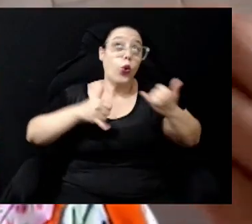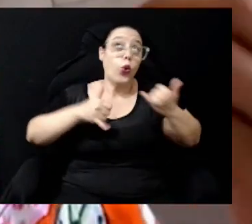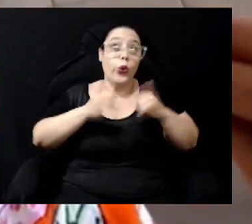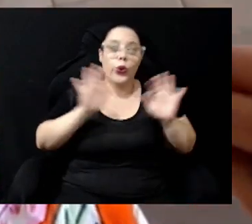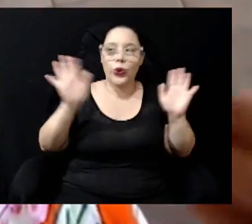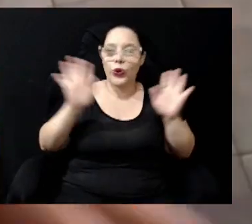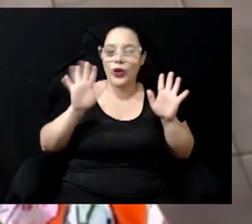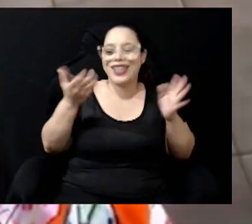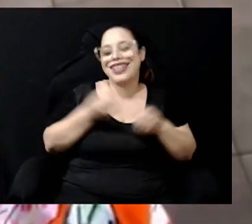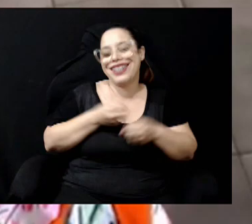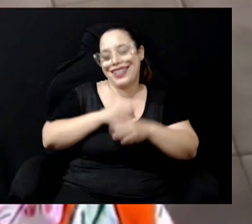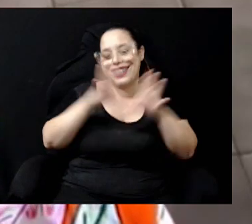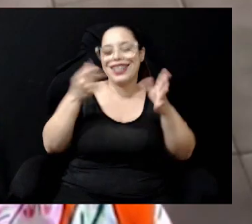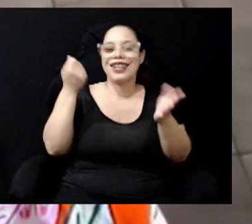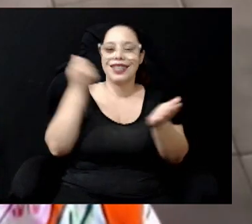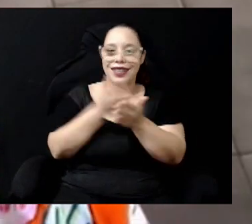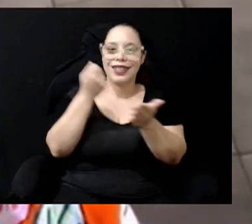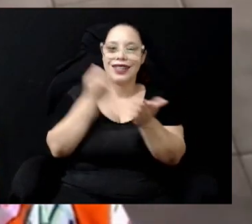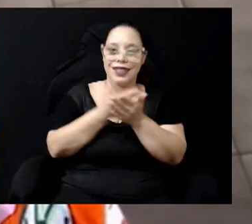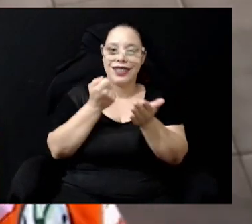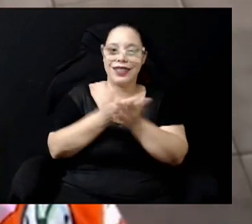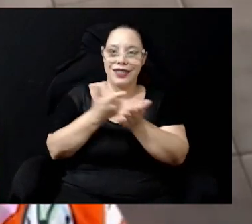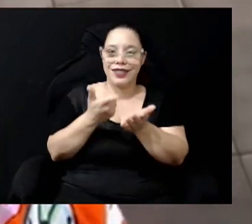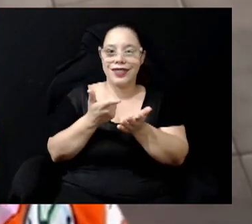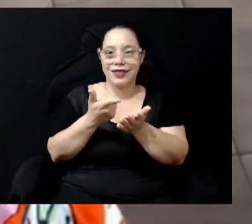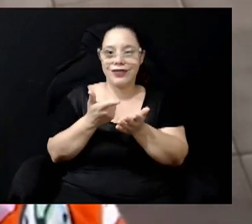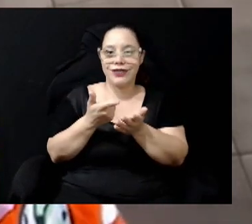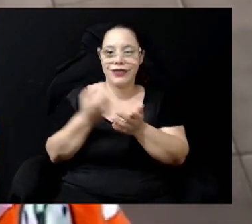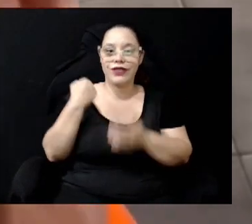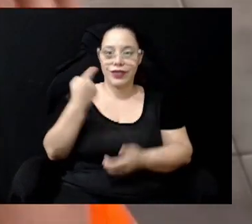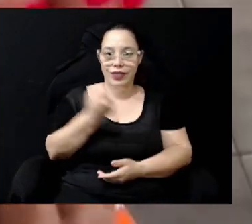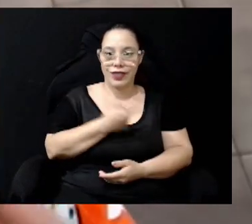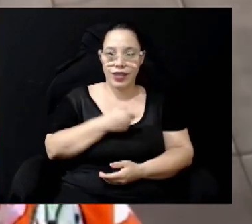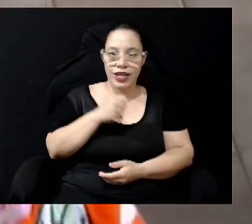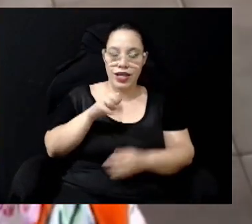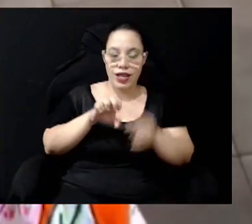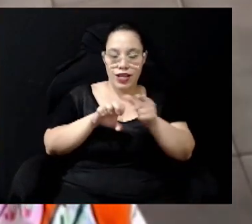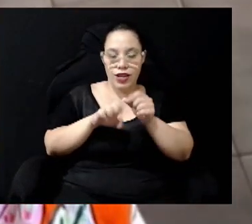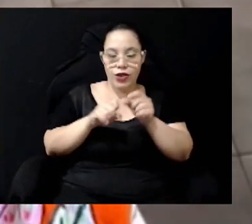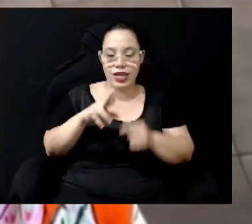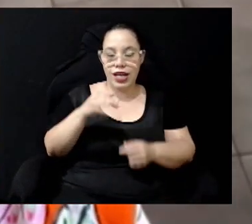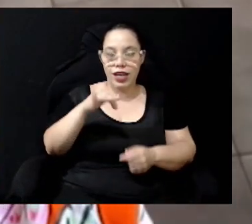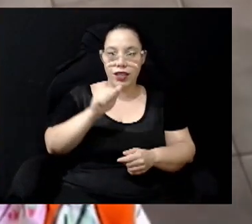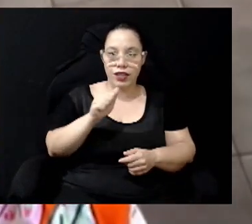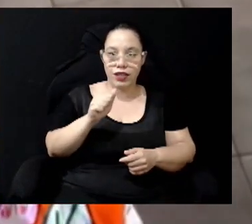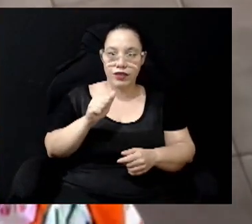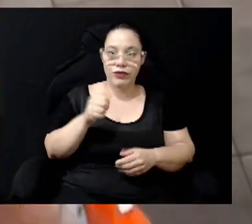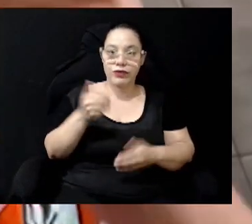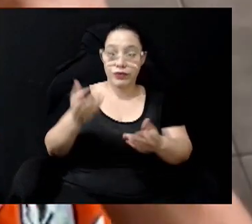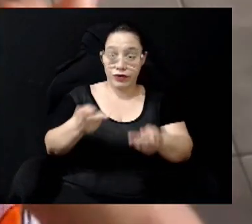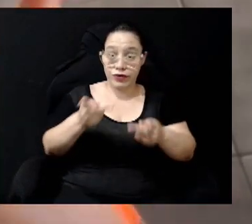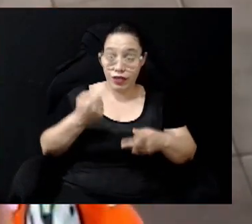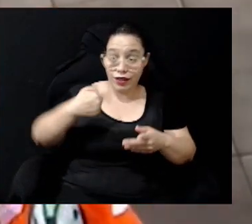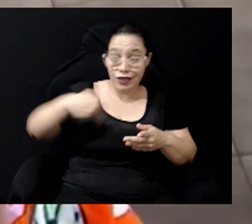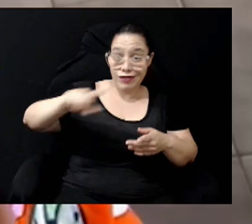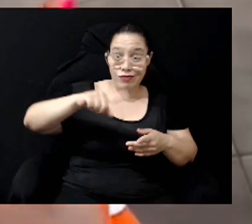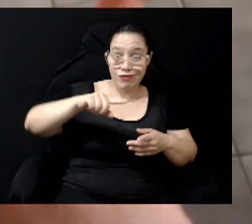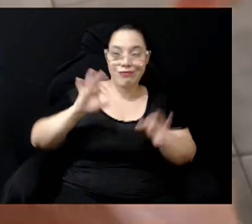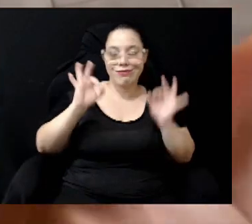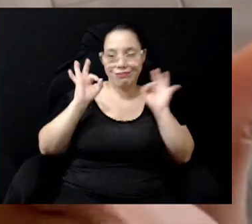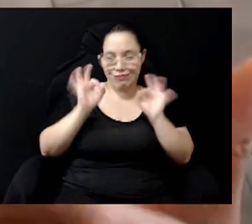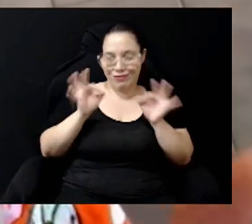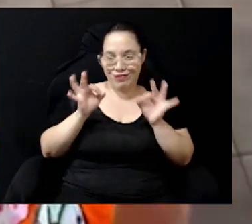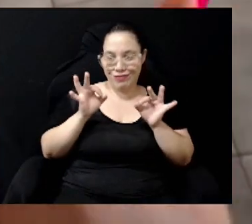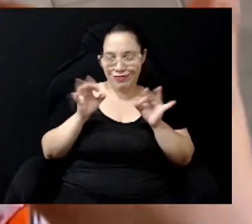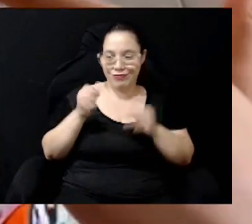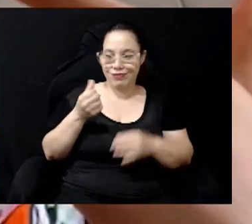comprar, usufruir aí dos produtos das nossas empreendedoras do Movimento Rosalina. Fica aqui o convite para vocês, então, no dia 29,